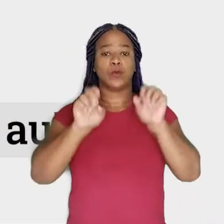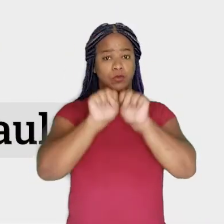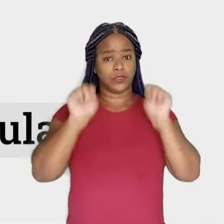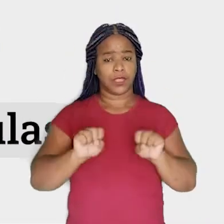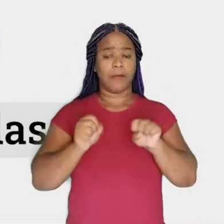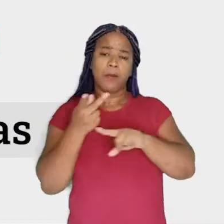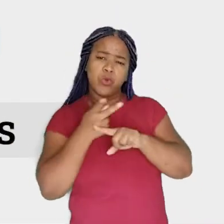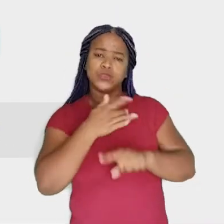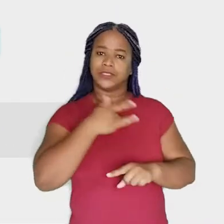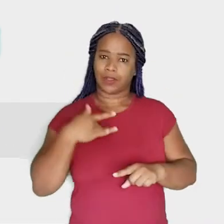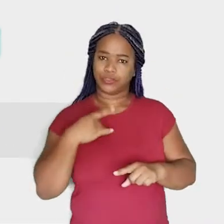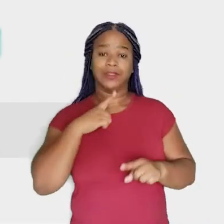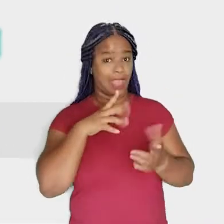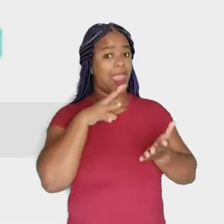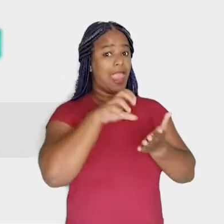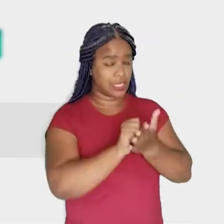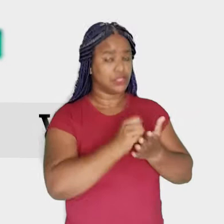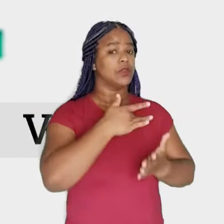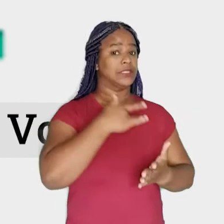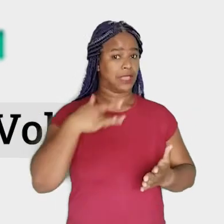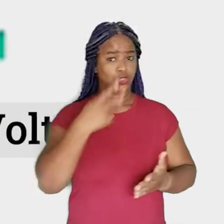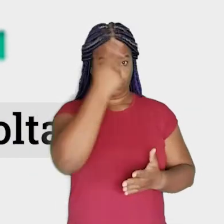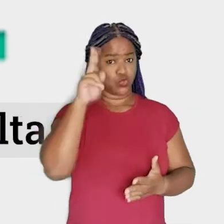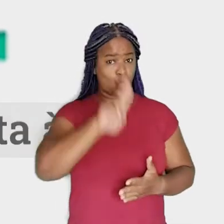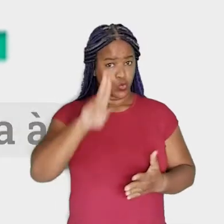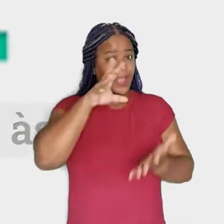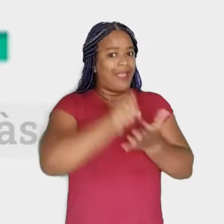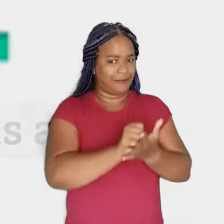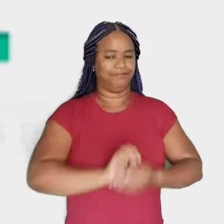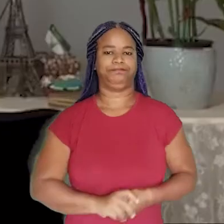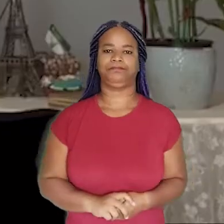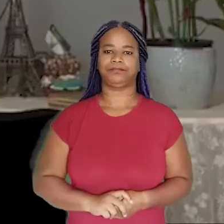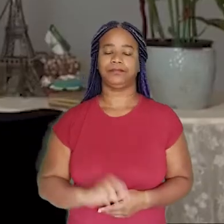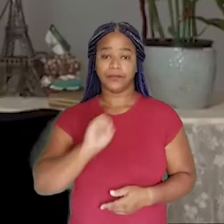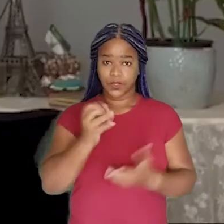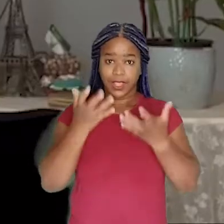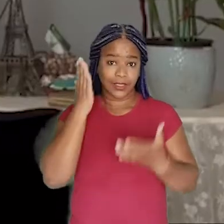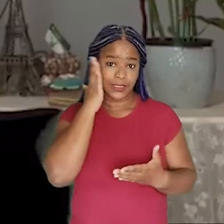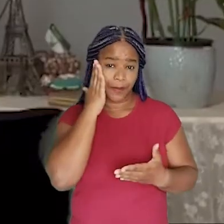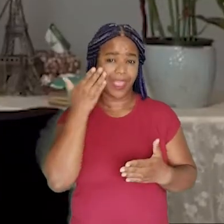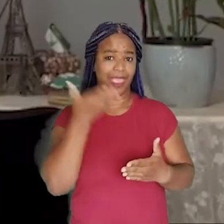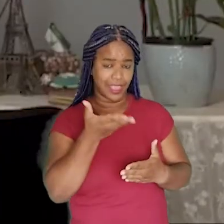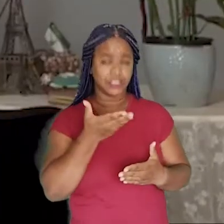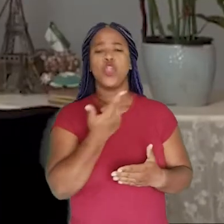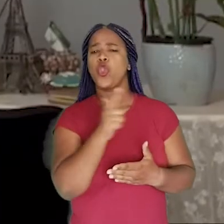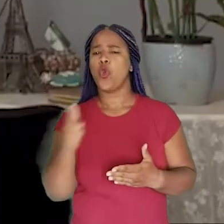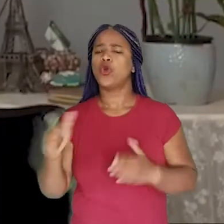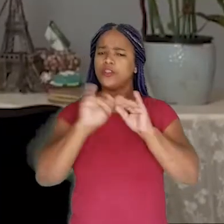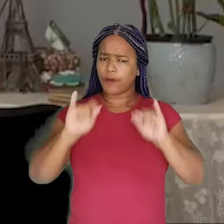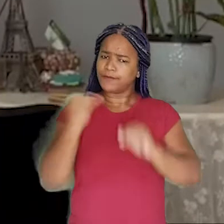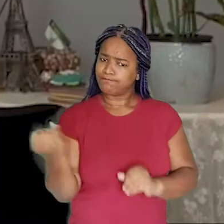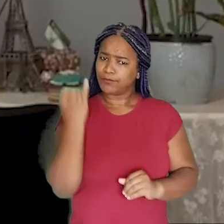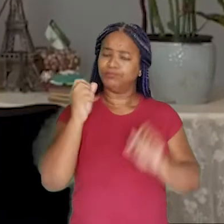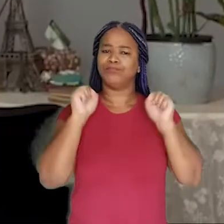que registra e monitora as condições de saúde dos usuários cadastrados. Para conferir esse e outros conteúdos